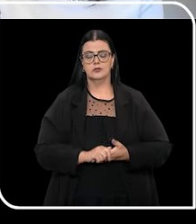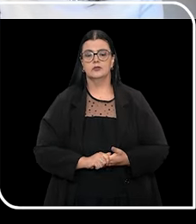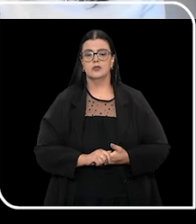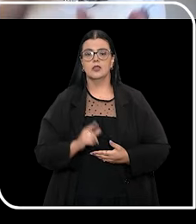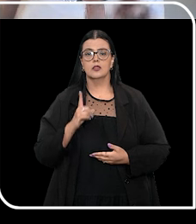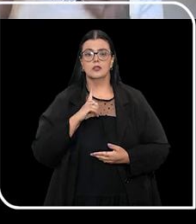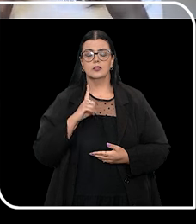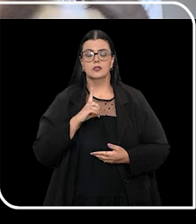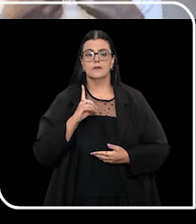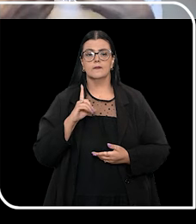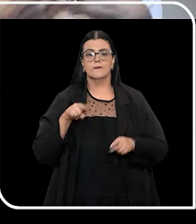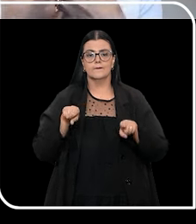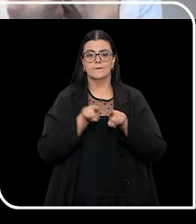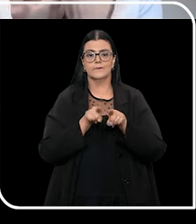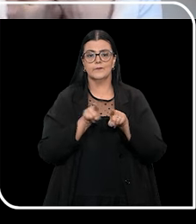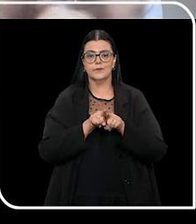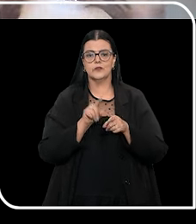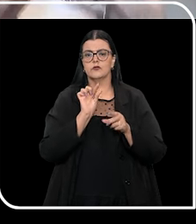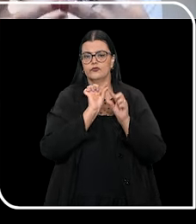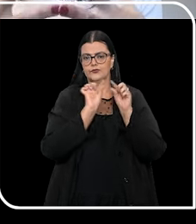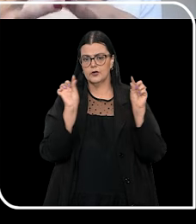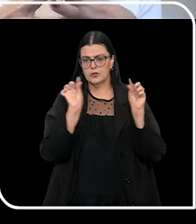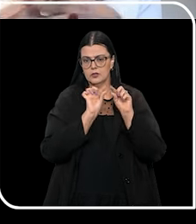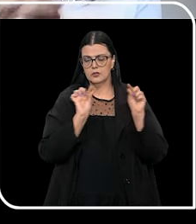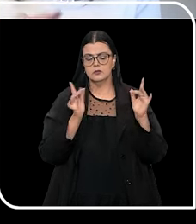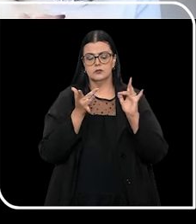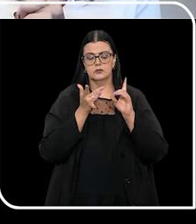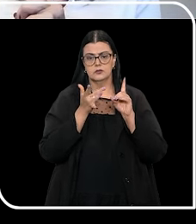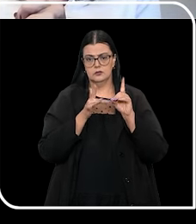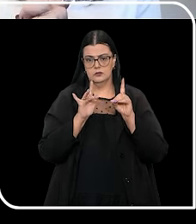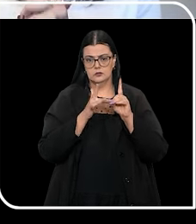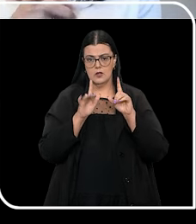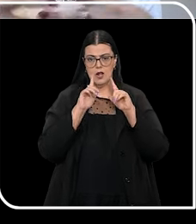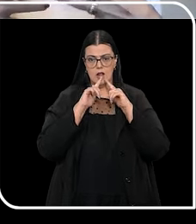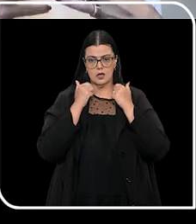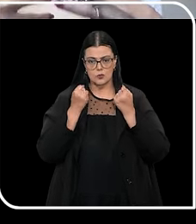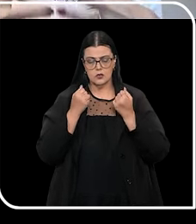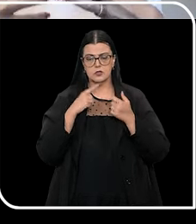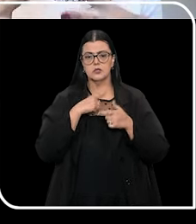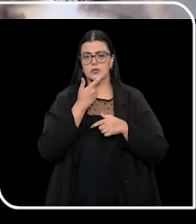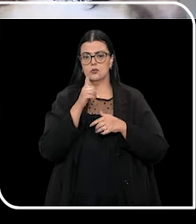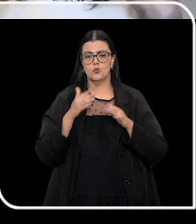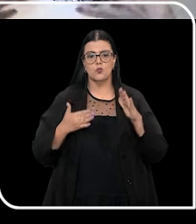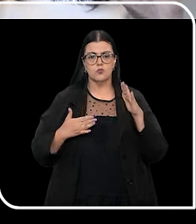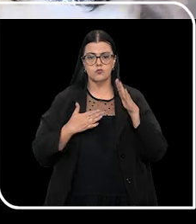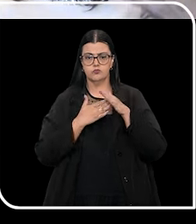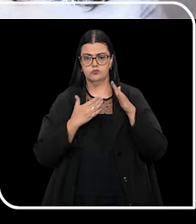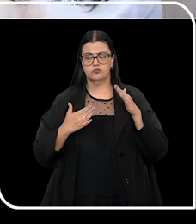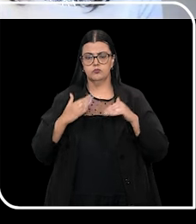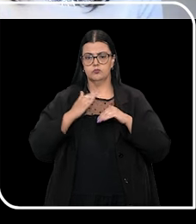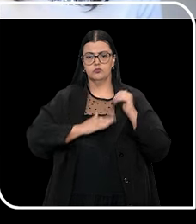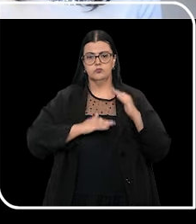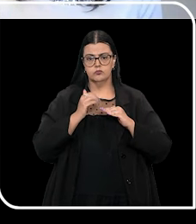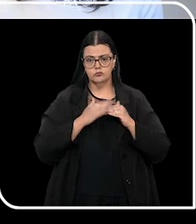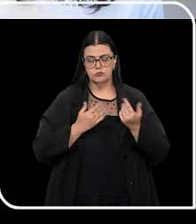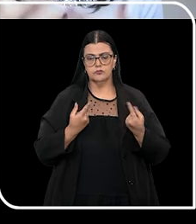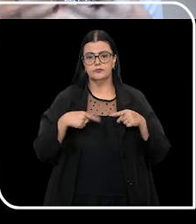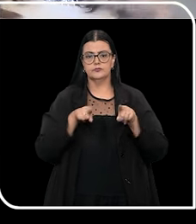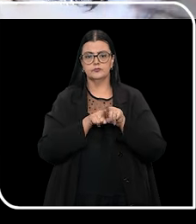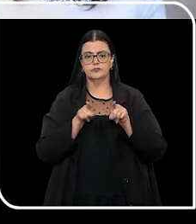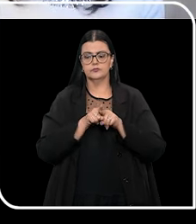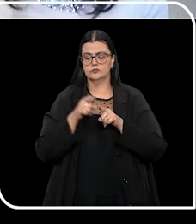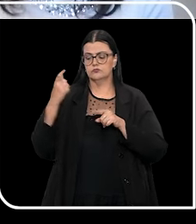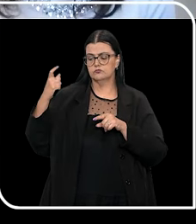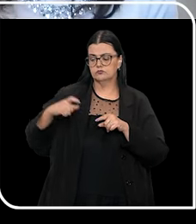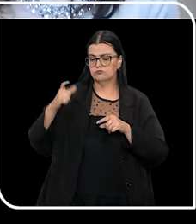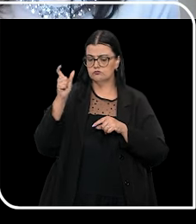Então isso que eu ia falar também além dessas frases que é um capacitismo linguístico a gente tem muitas barreiras atitudinais o que que são isso que são